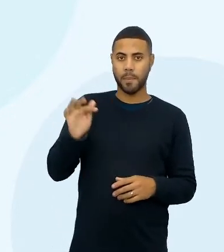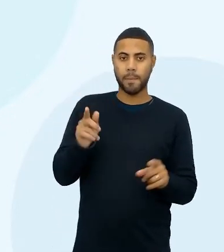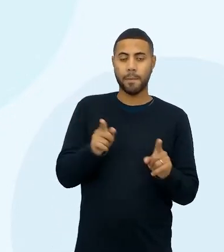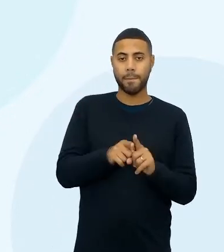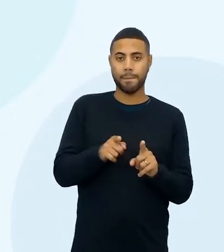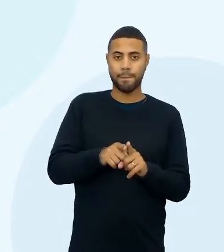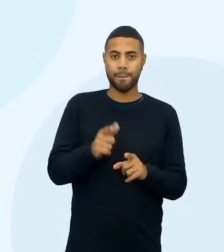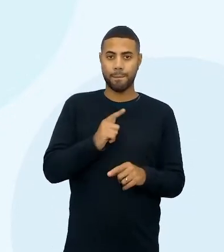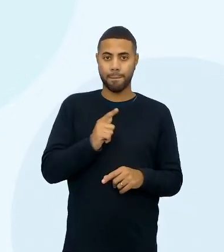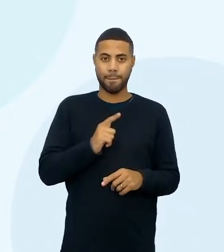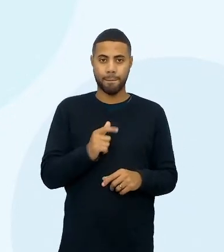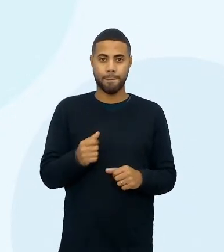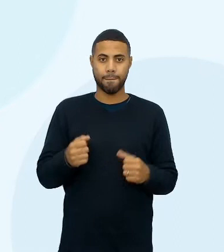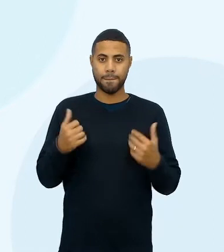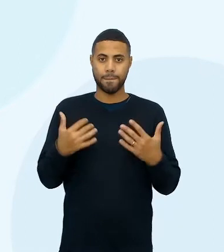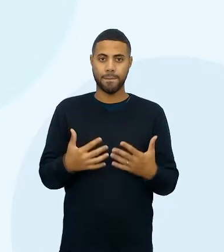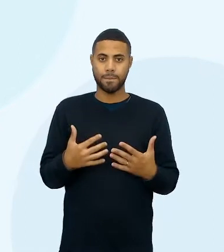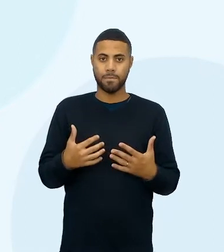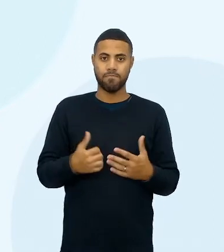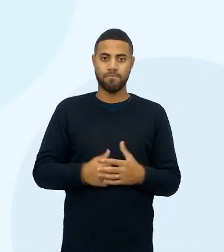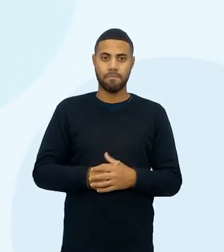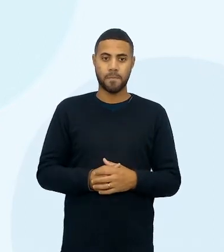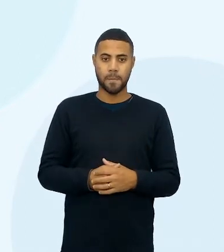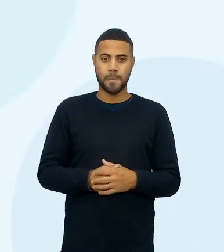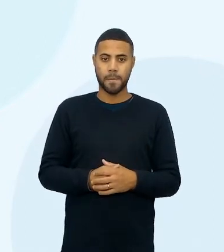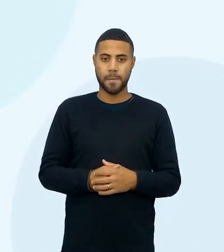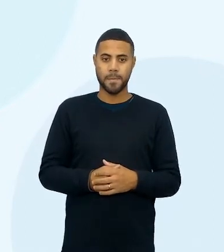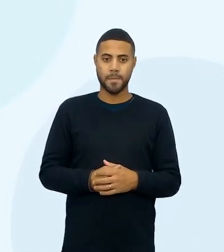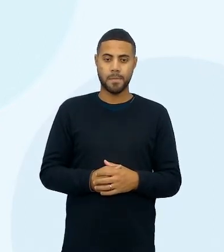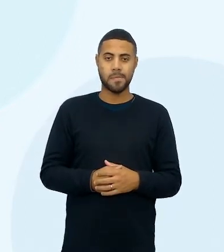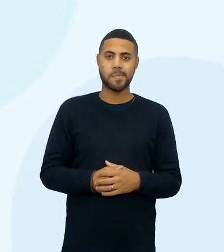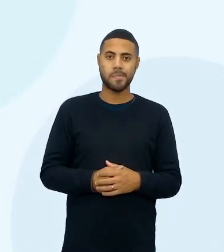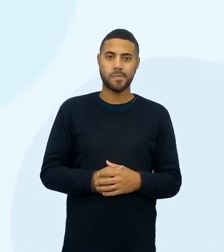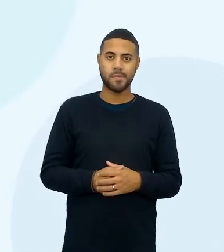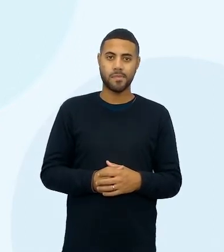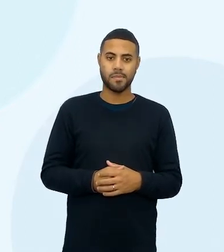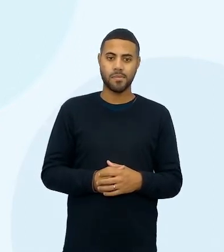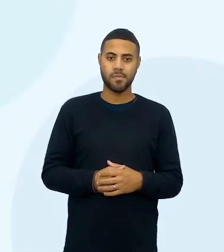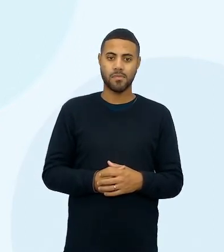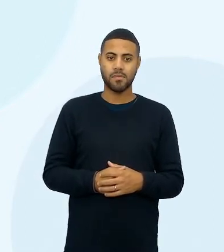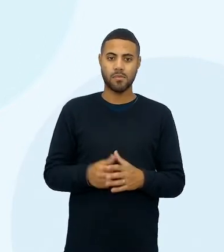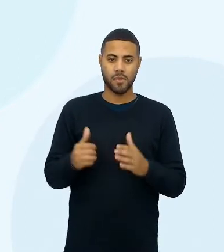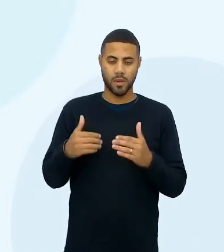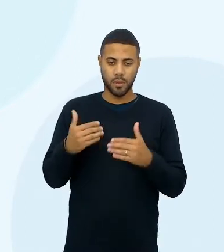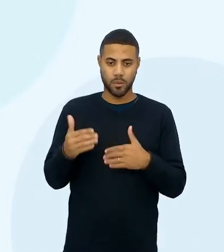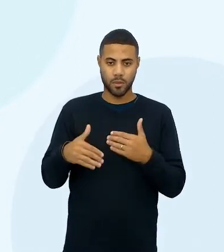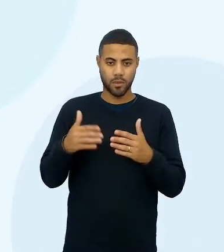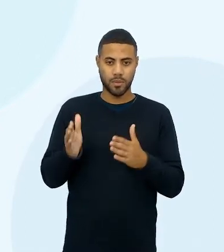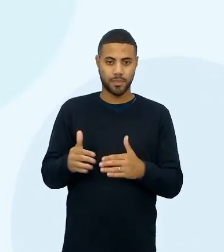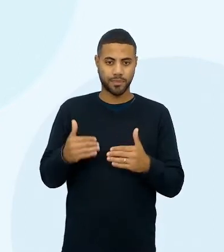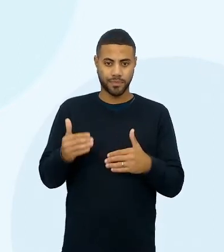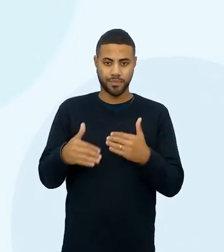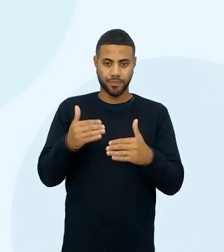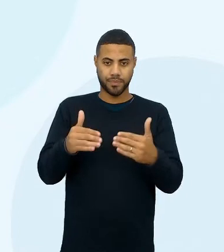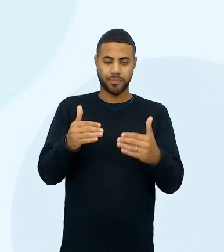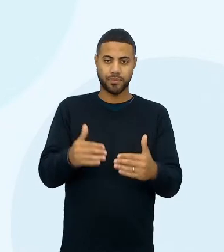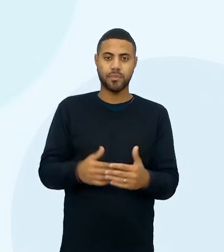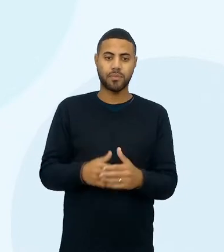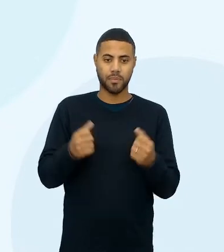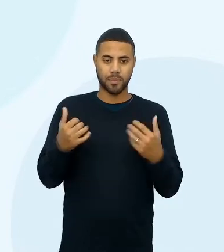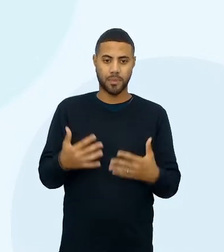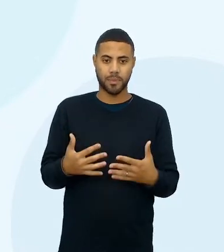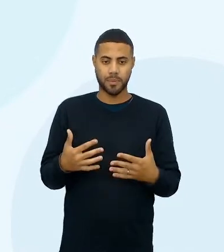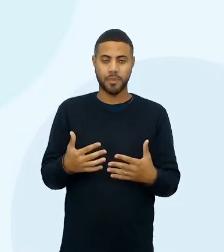seja, tá? A gente tem que implementar isso aí. Estamos em processo mesmo porque antes dos